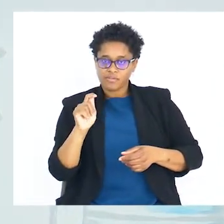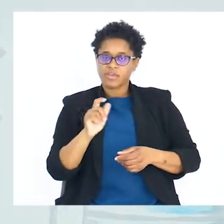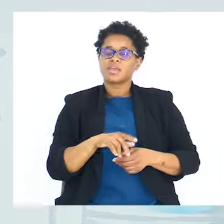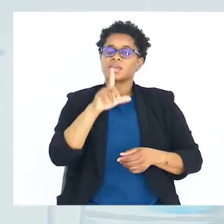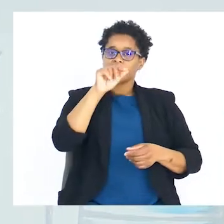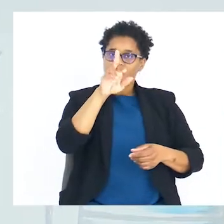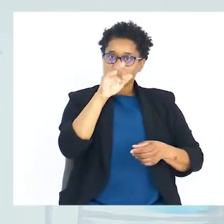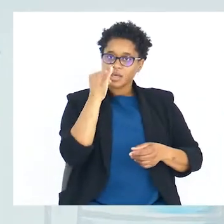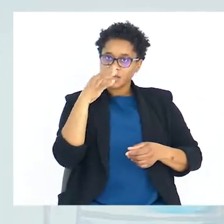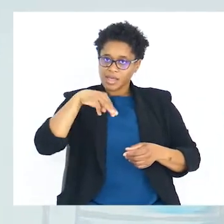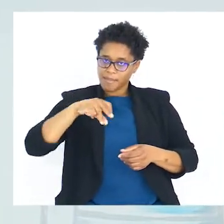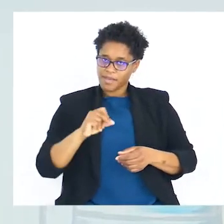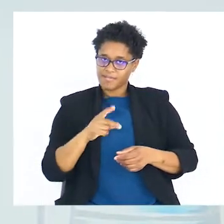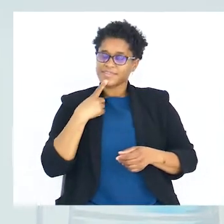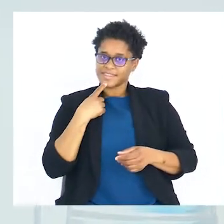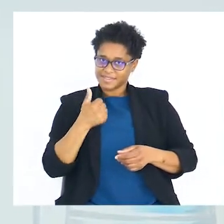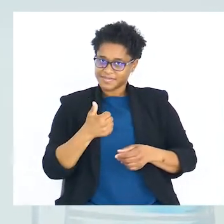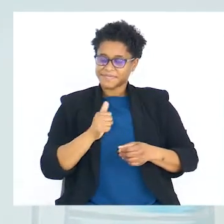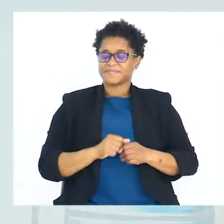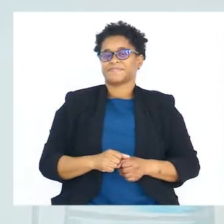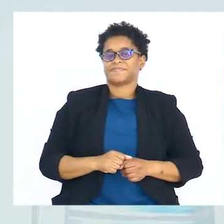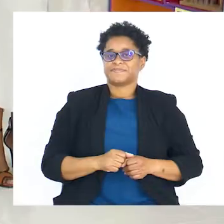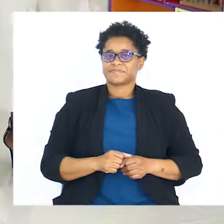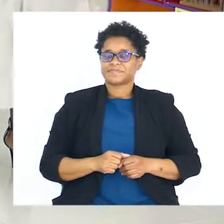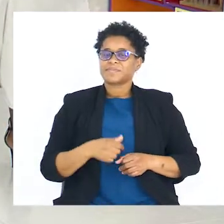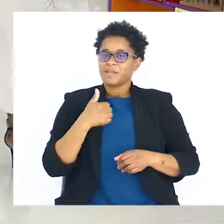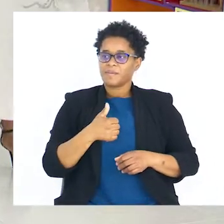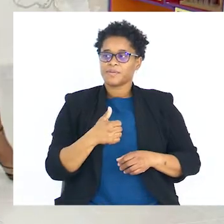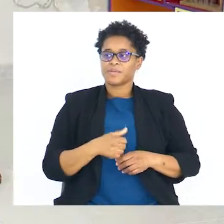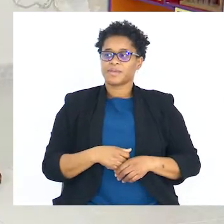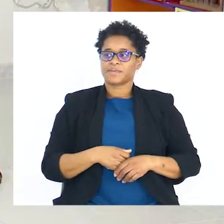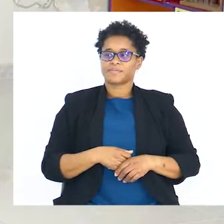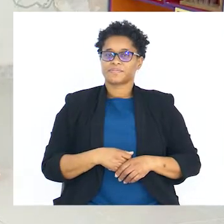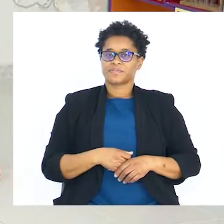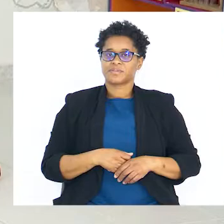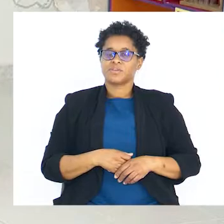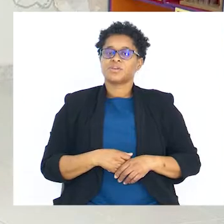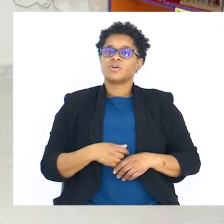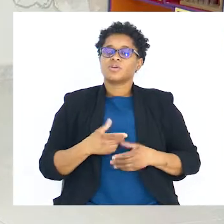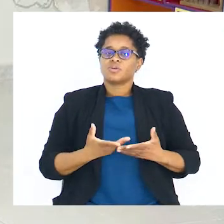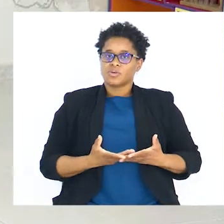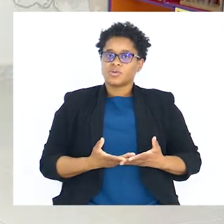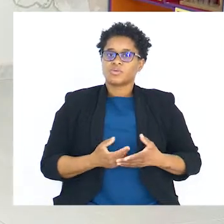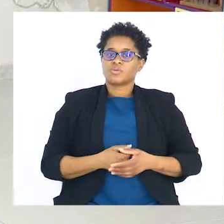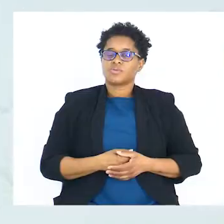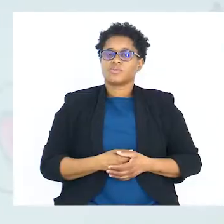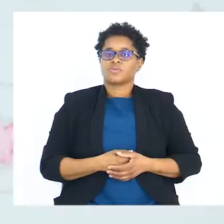e rima, certo? Muito bem, então vamos